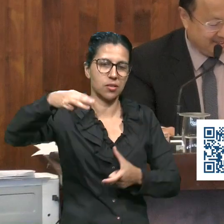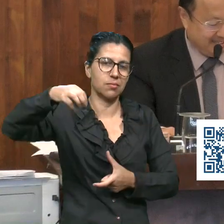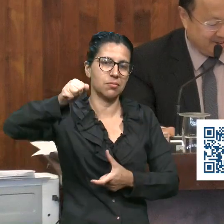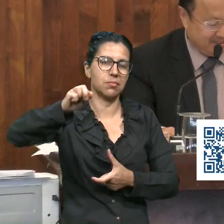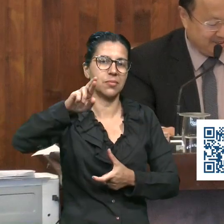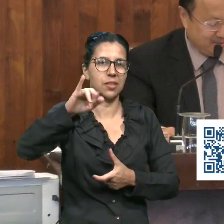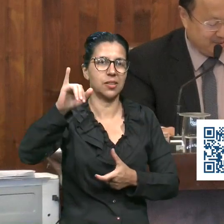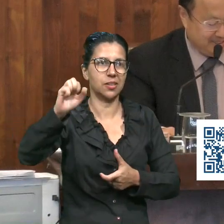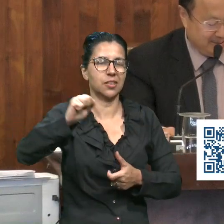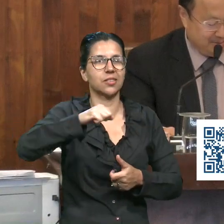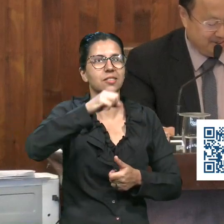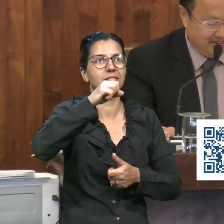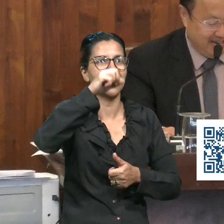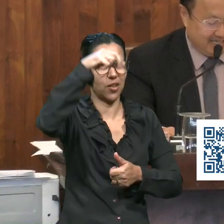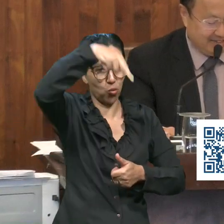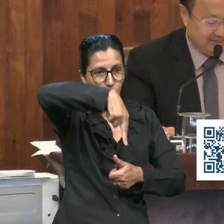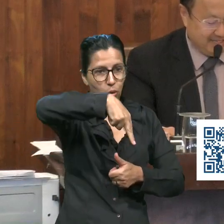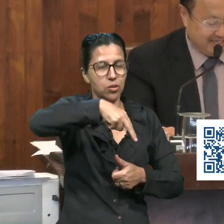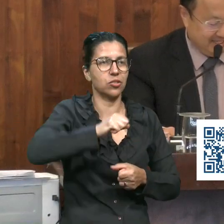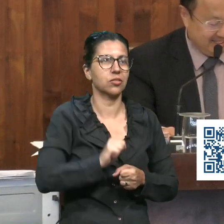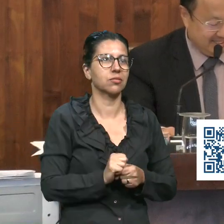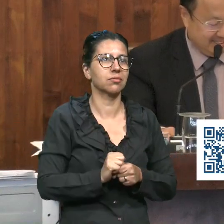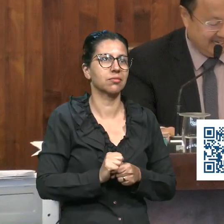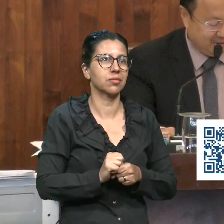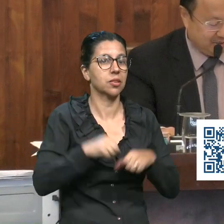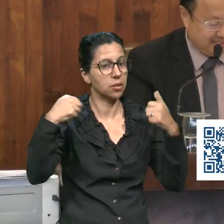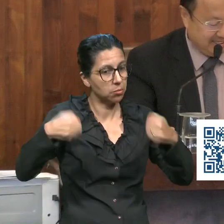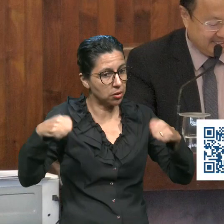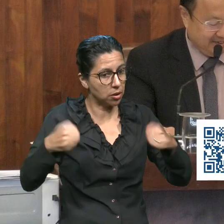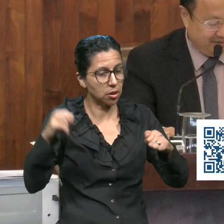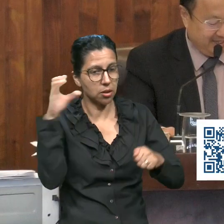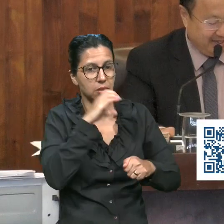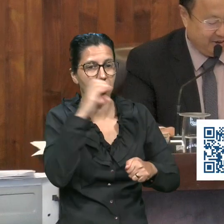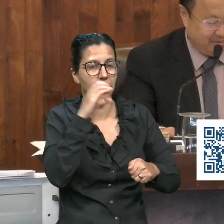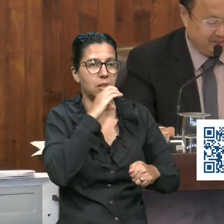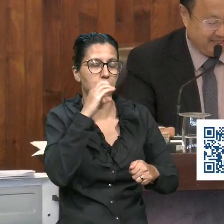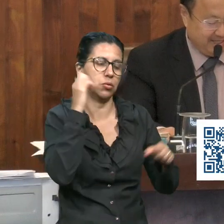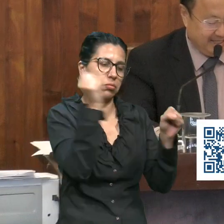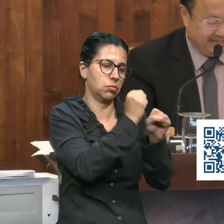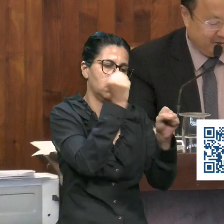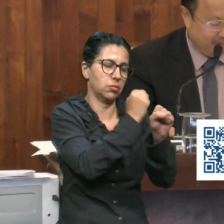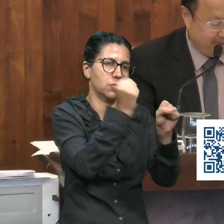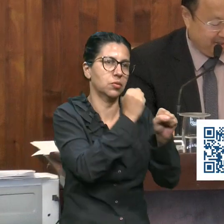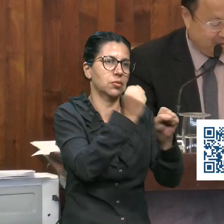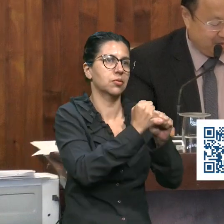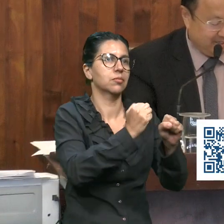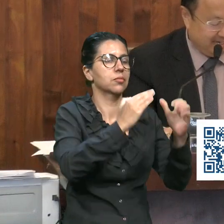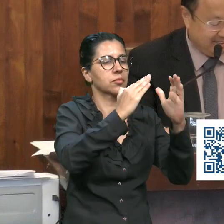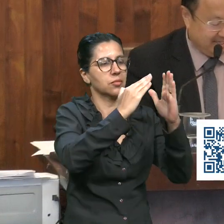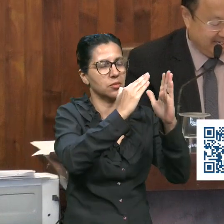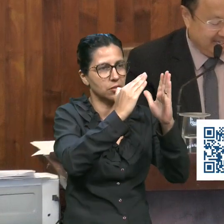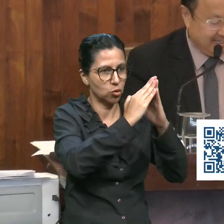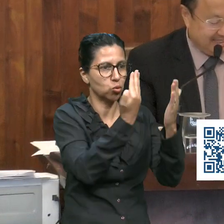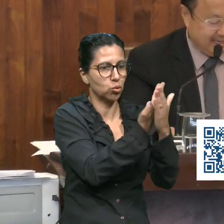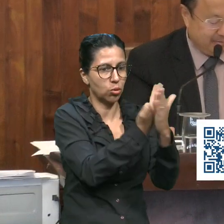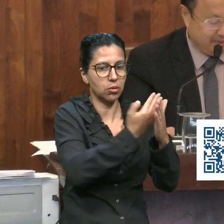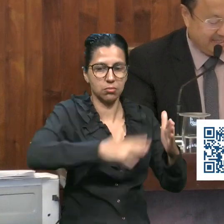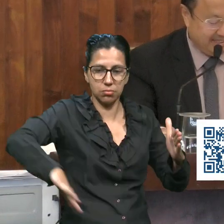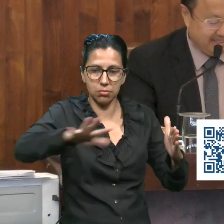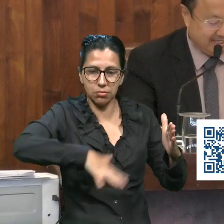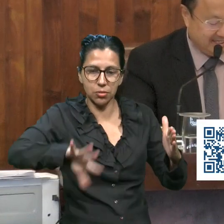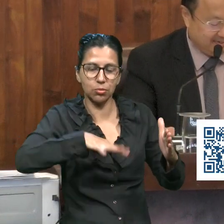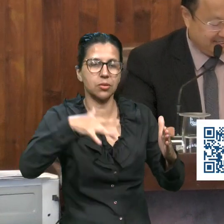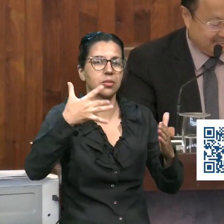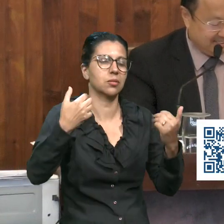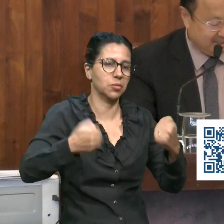localizado na zona norte do nosso município. Haja vista a grande necessidade e urgência da referida obra, que atenderá um apelo à comunidade que anseia por